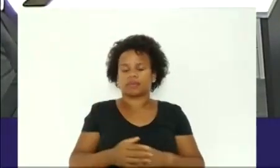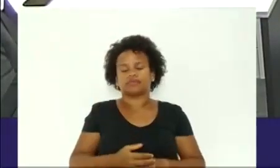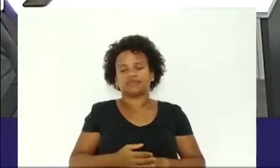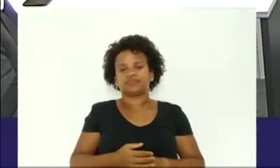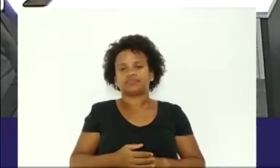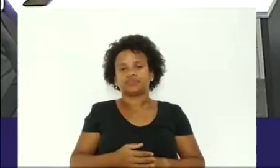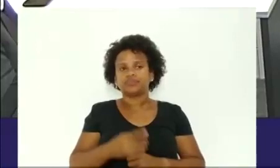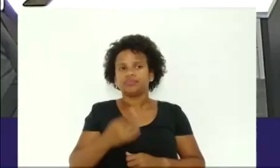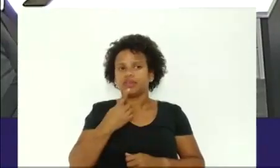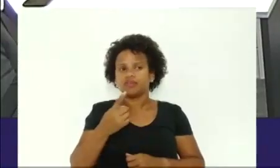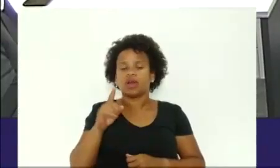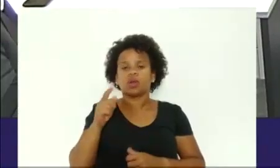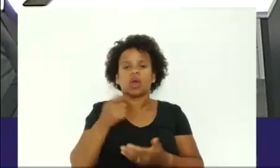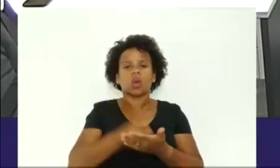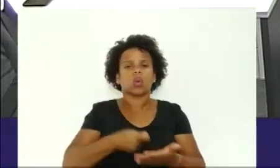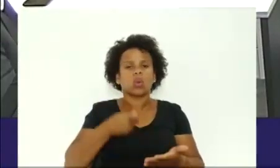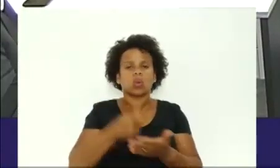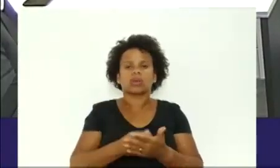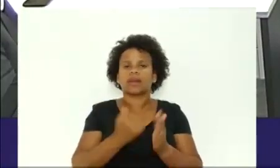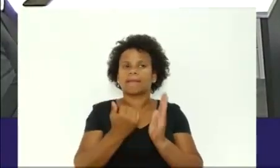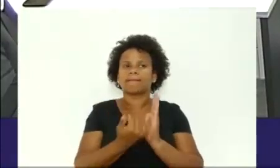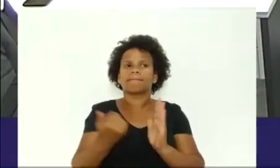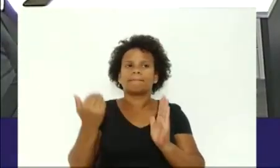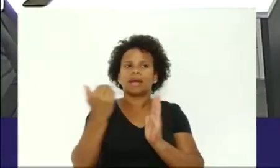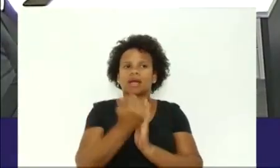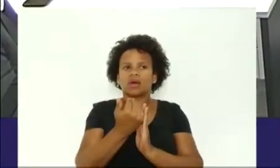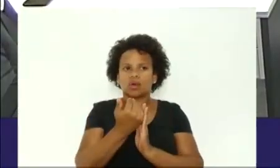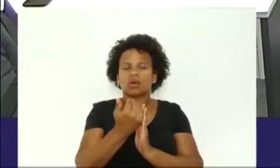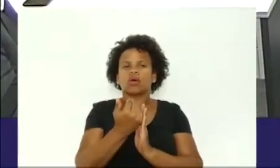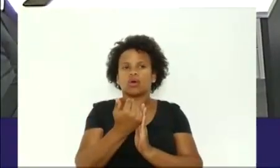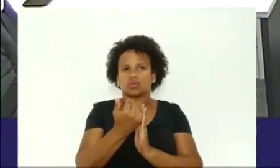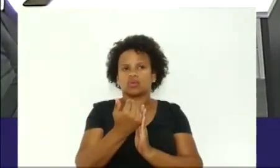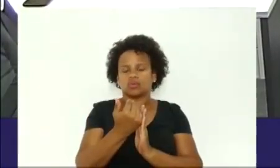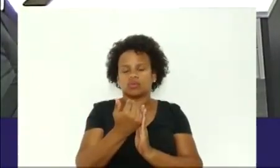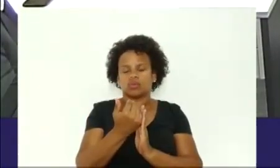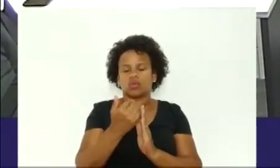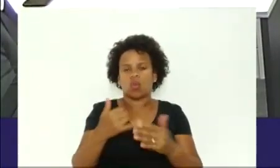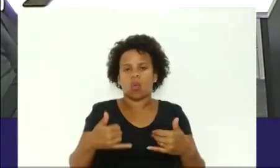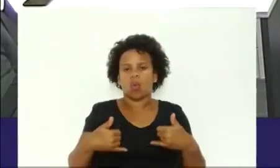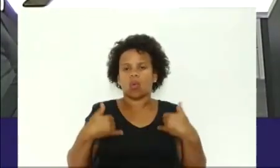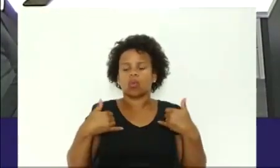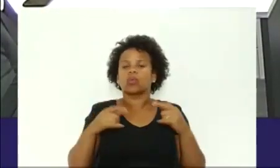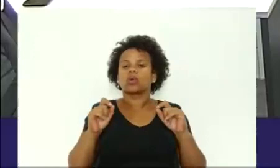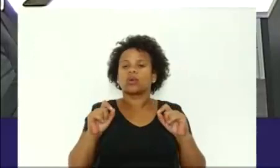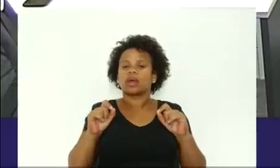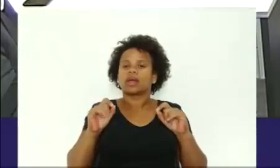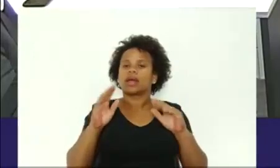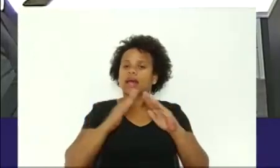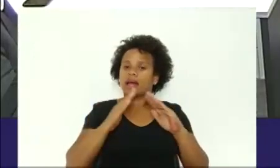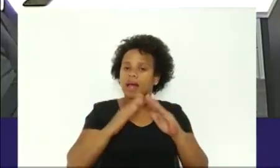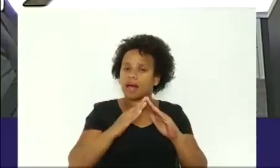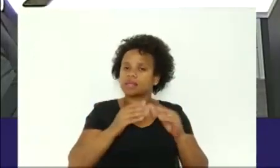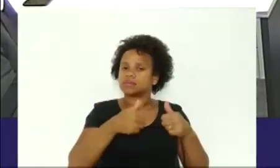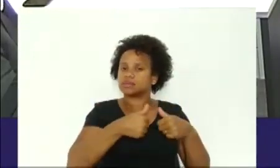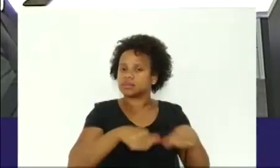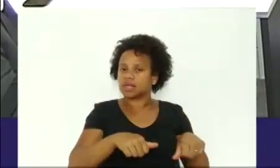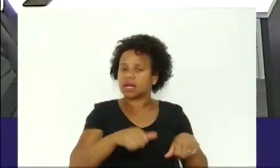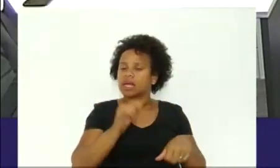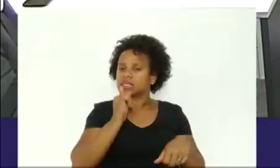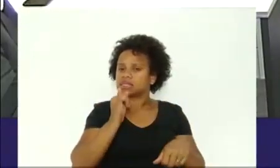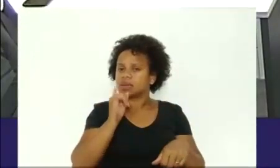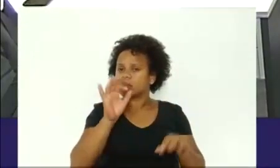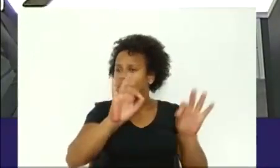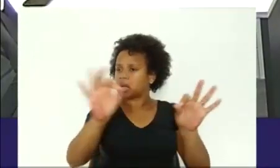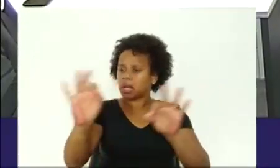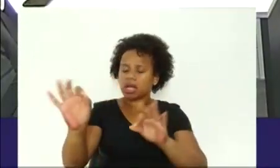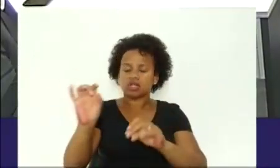que sua luta maior e sua maior luta e orgulho está em casa e que não busca ser exemplo para ninguém, somente